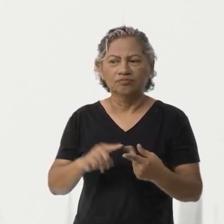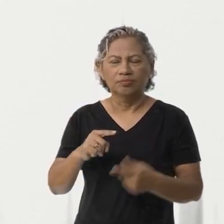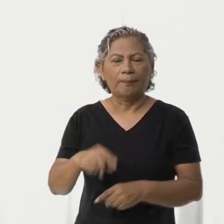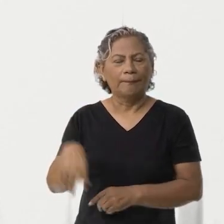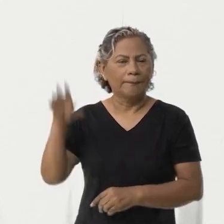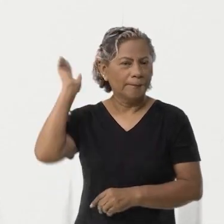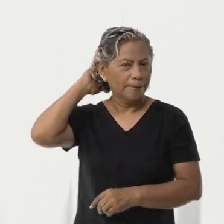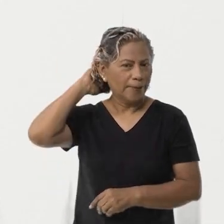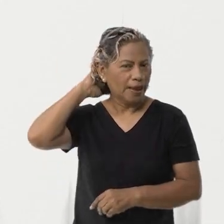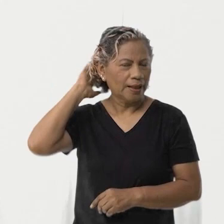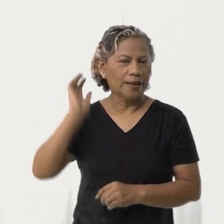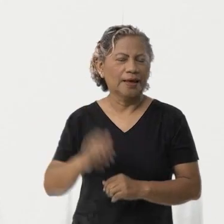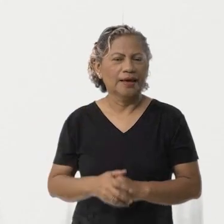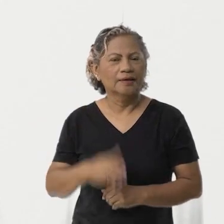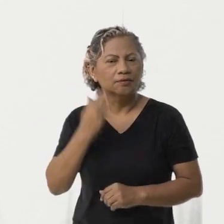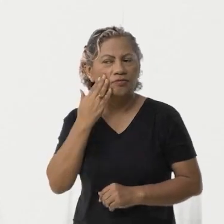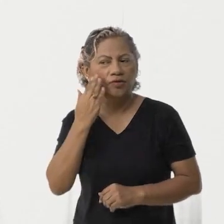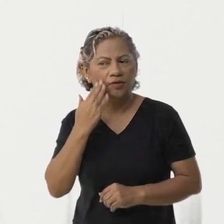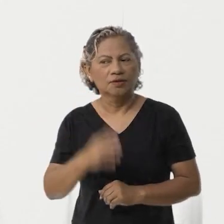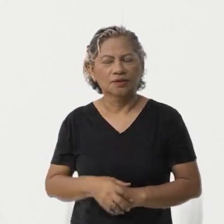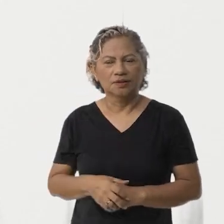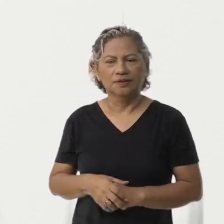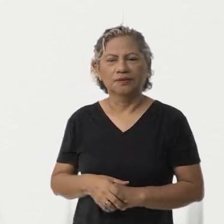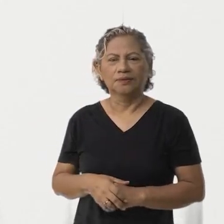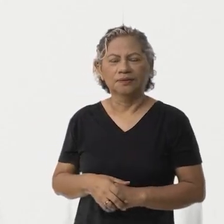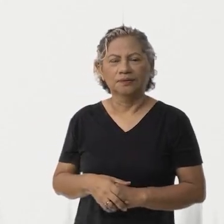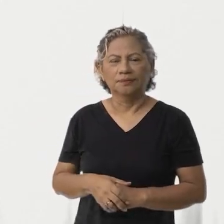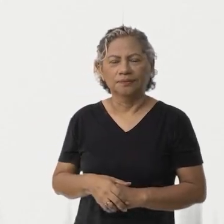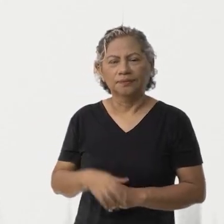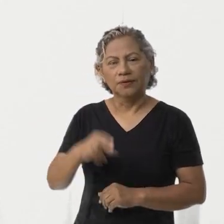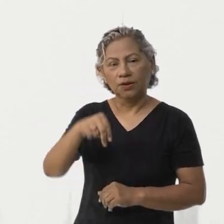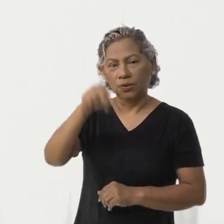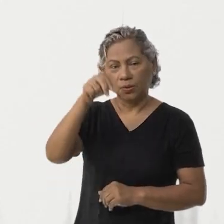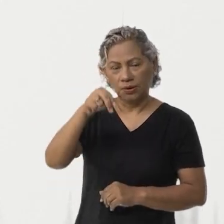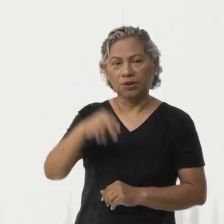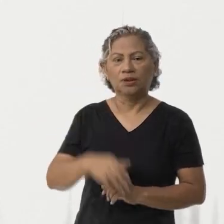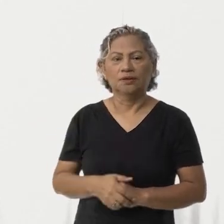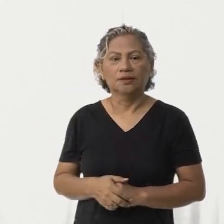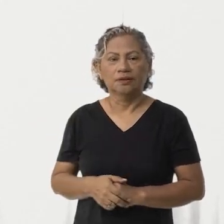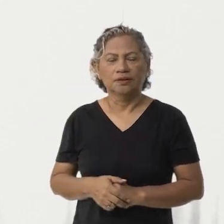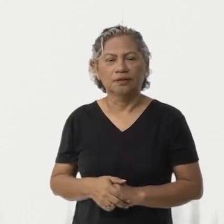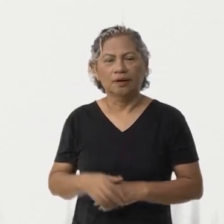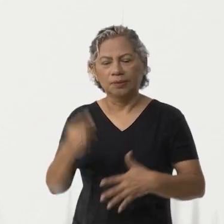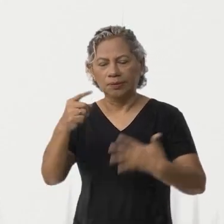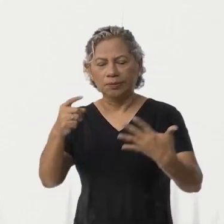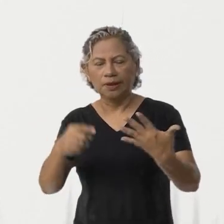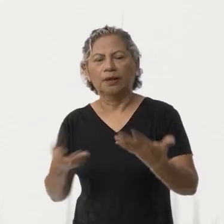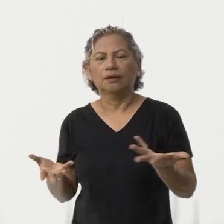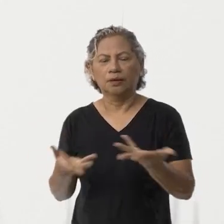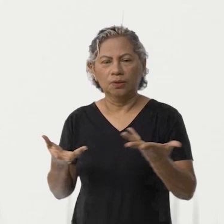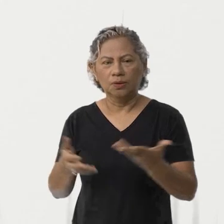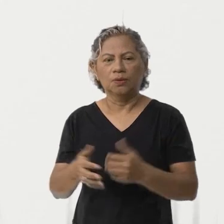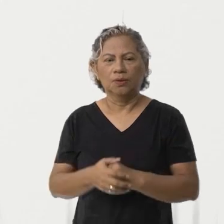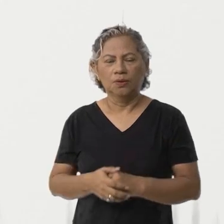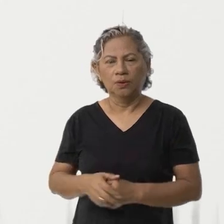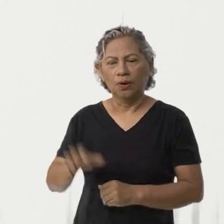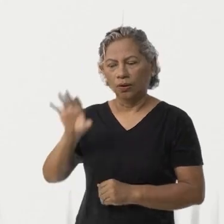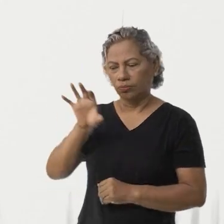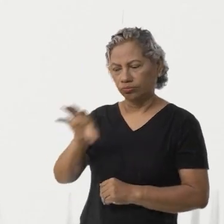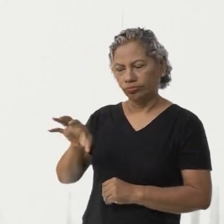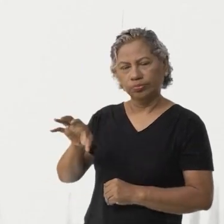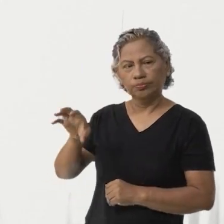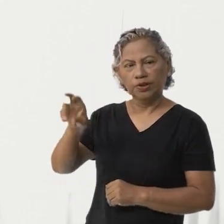Rondônia, Pará, Tocantins, aí a gente sobe de novo, tá ok? Então, aqui, região norte. Aí, agora